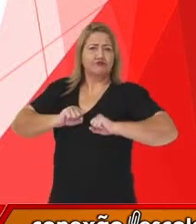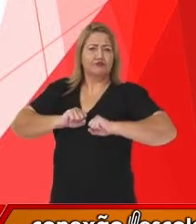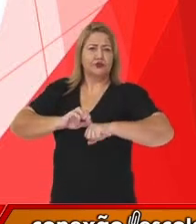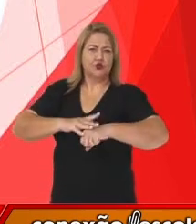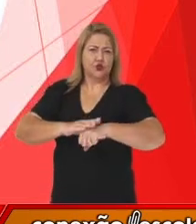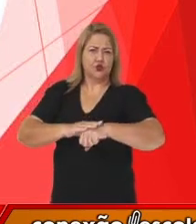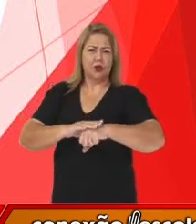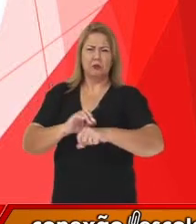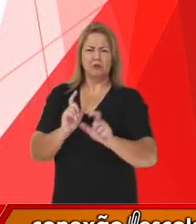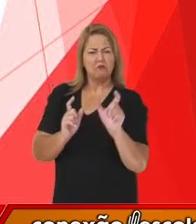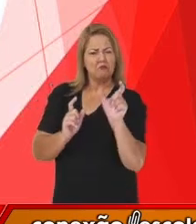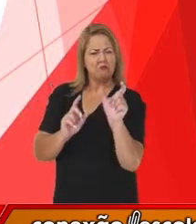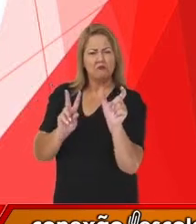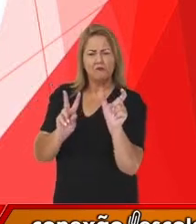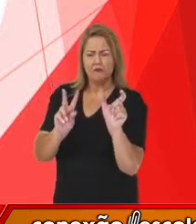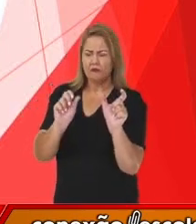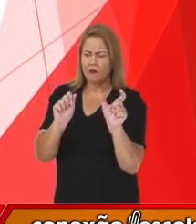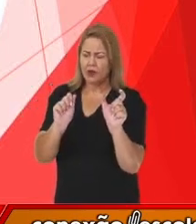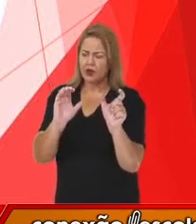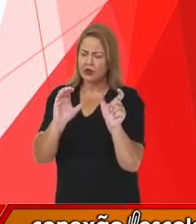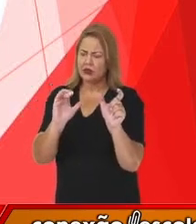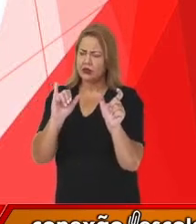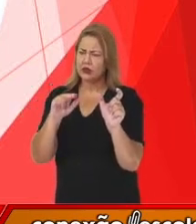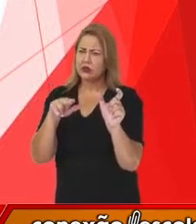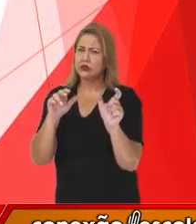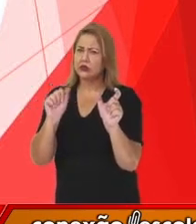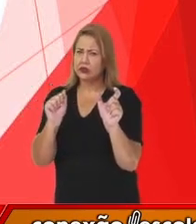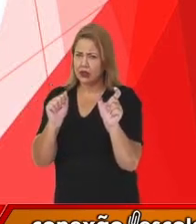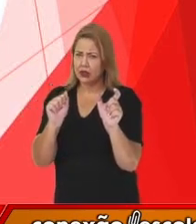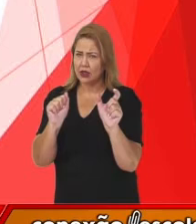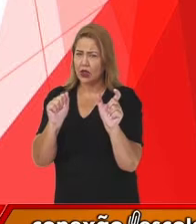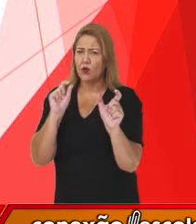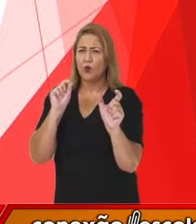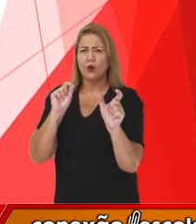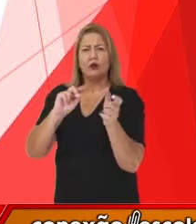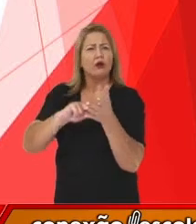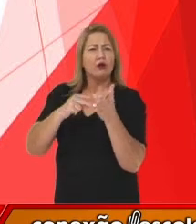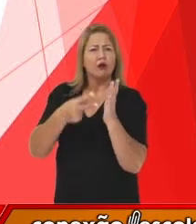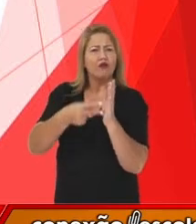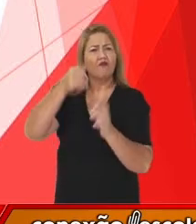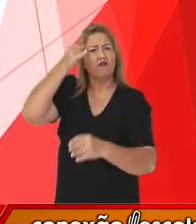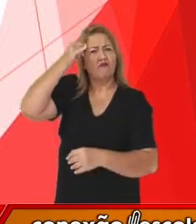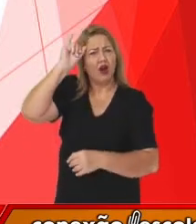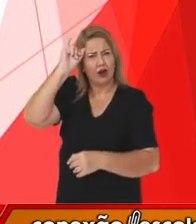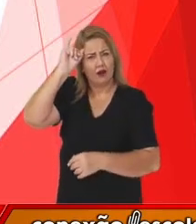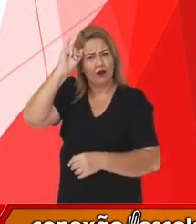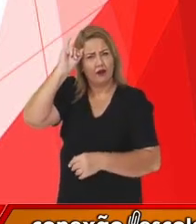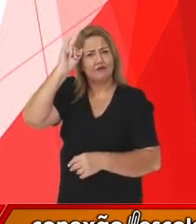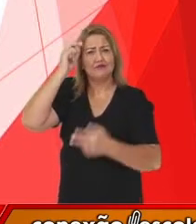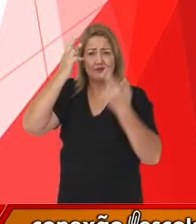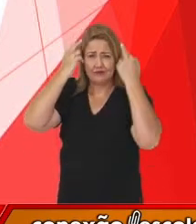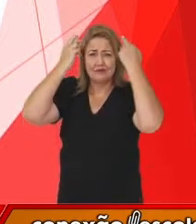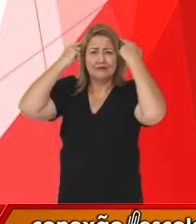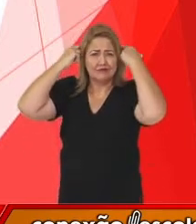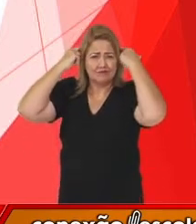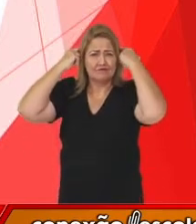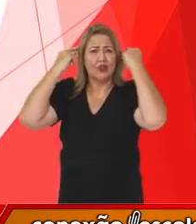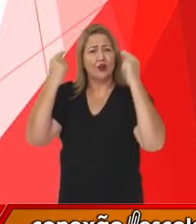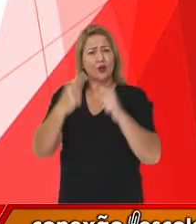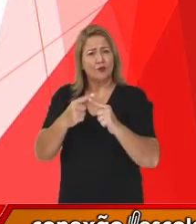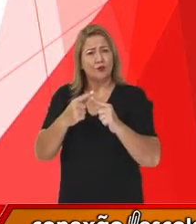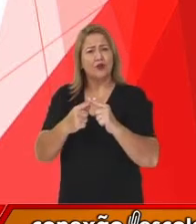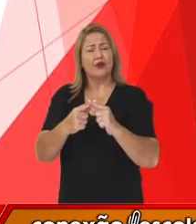palavra vacina, do grego, significa vaca, que é uma palavra que está diretamente relacionada